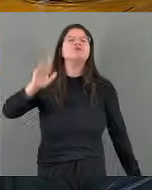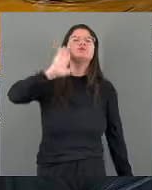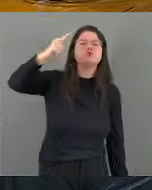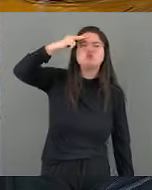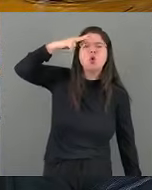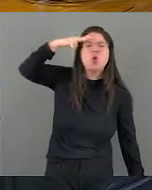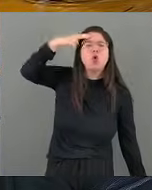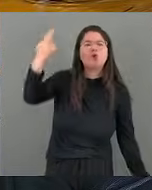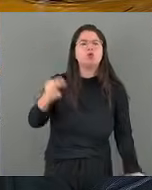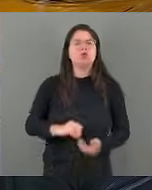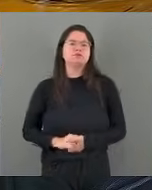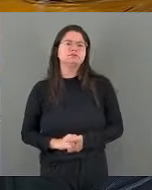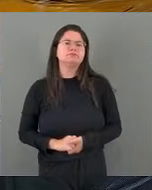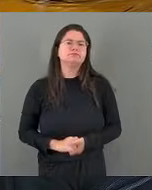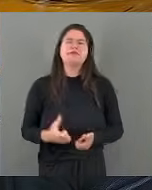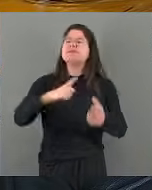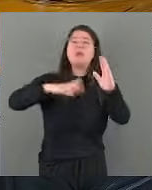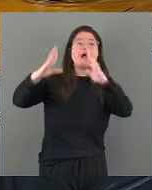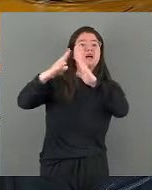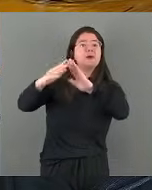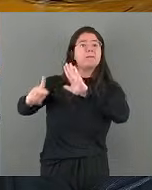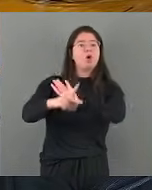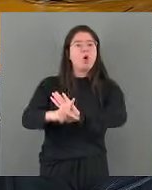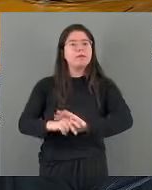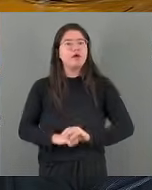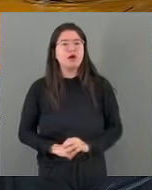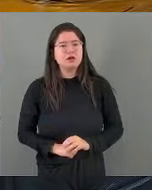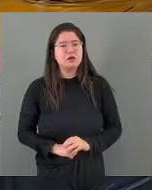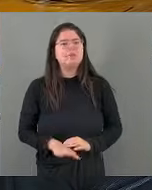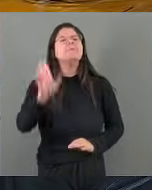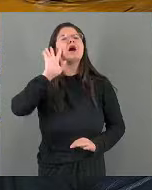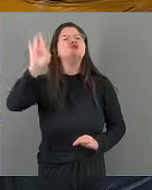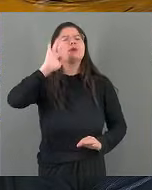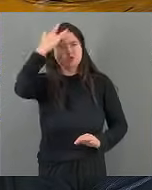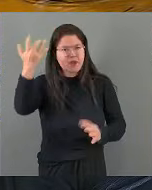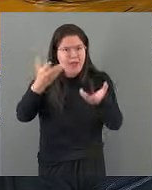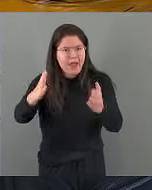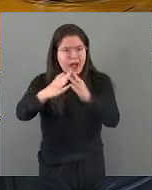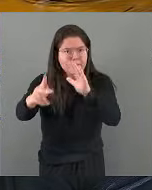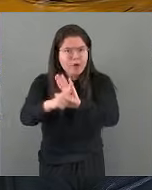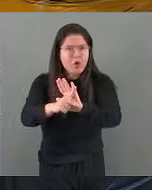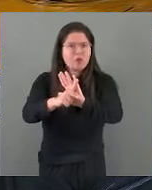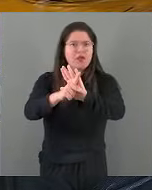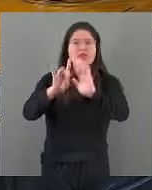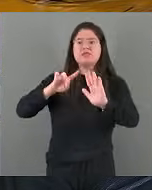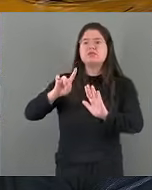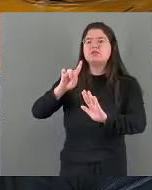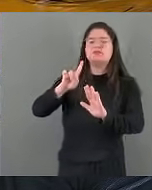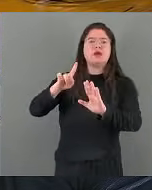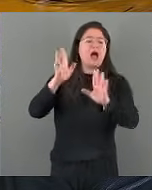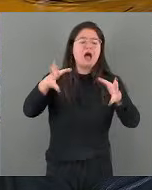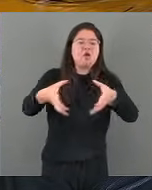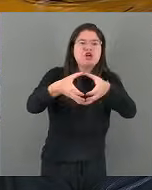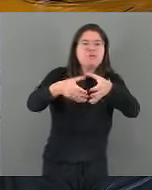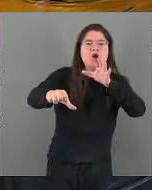presidente relatou, de ter uma casa própria e receber horas para